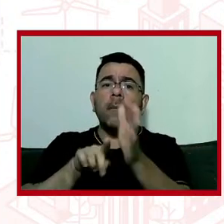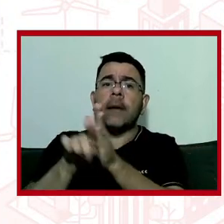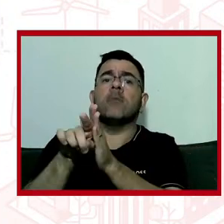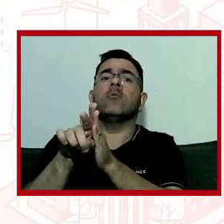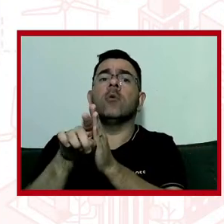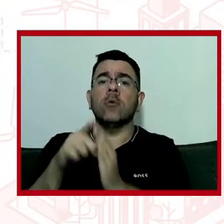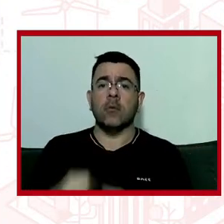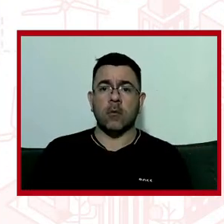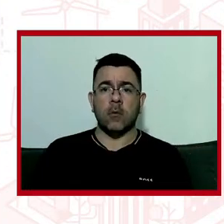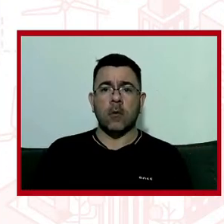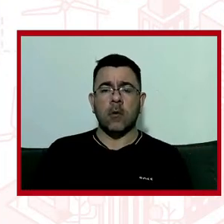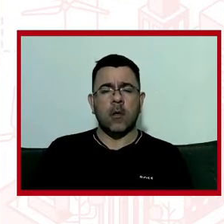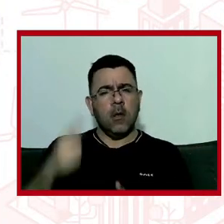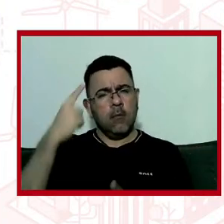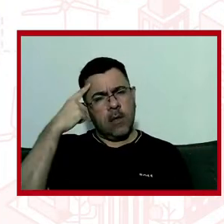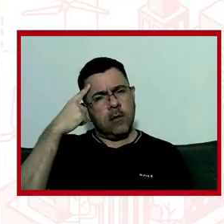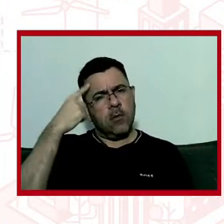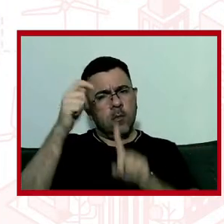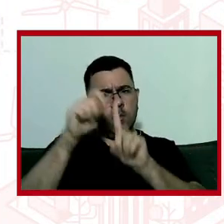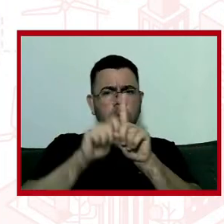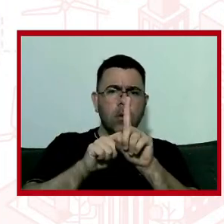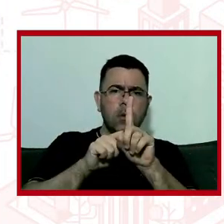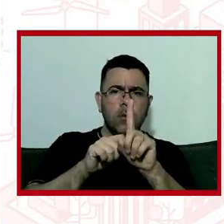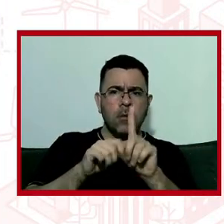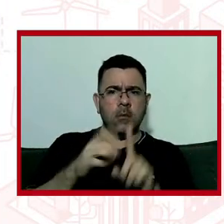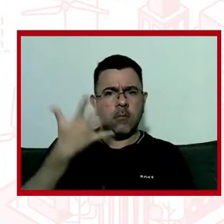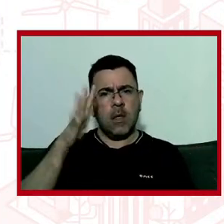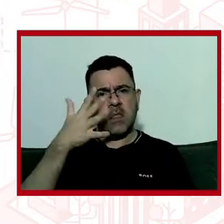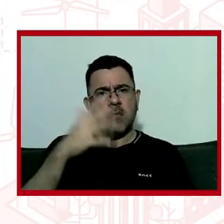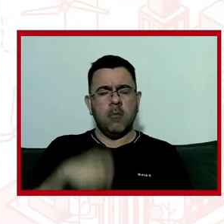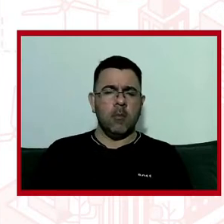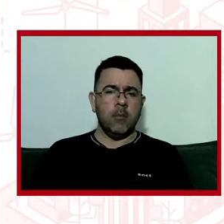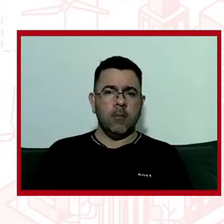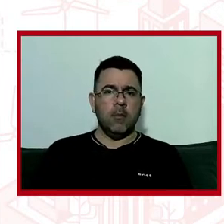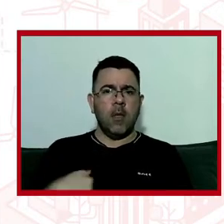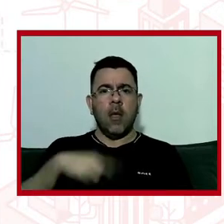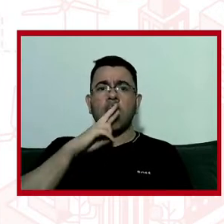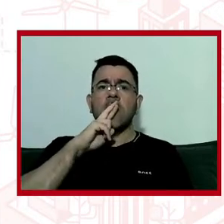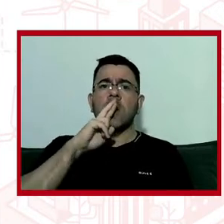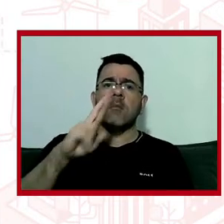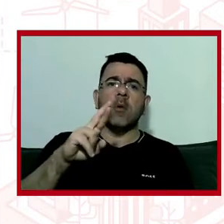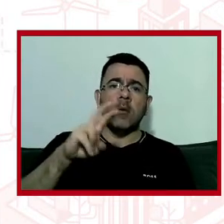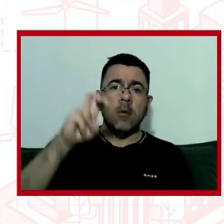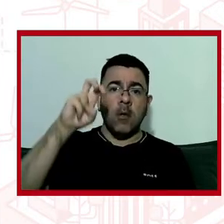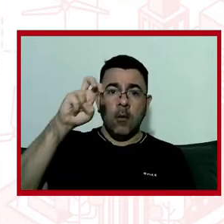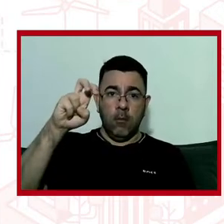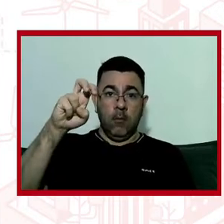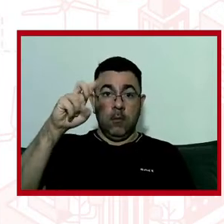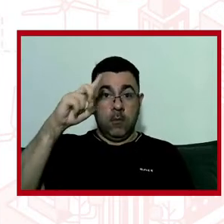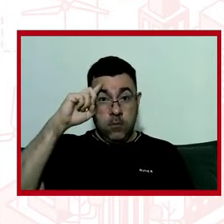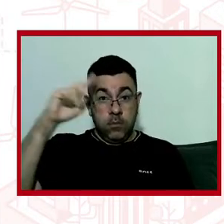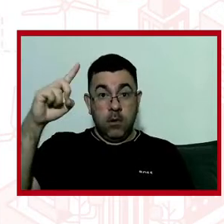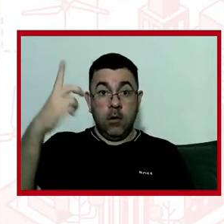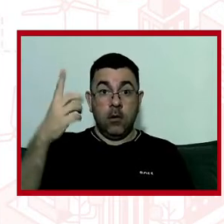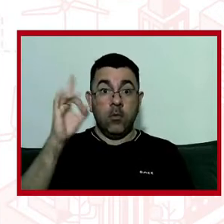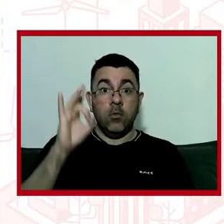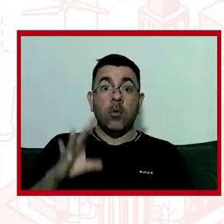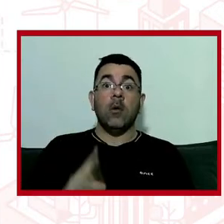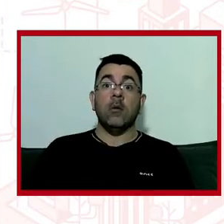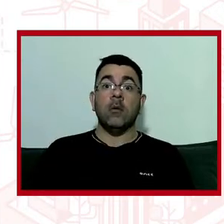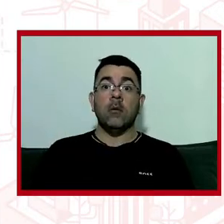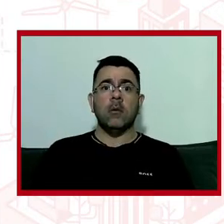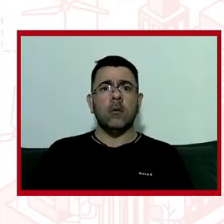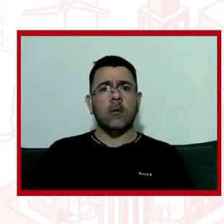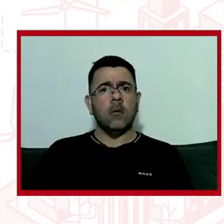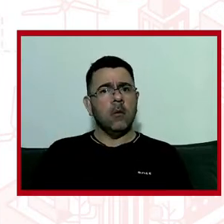era um mês um mês e me eu disse não CCO dias é uma quinta-feira na próxima terça eu quero isso pronto aí ele até disse mas como é que eu faço isso aí eu